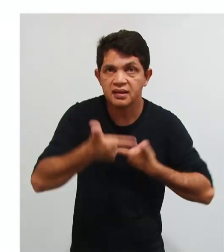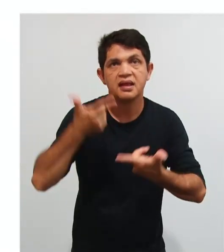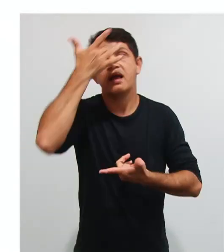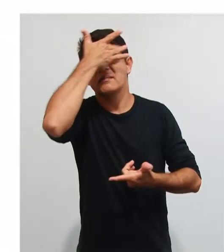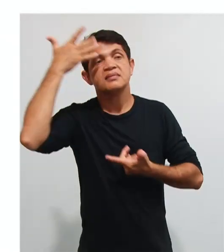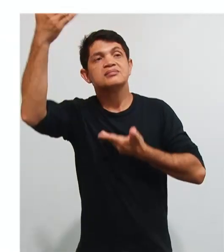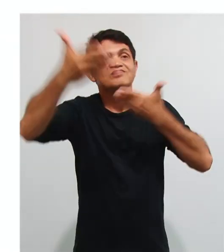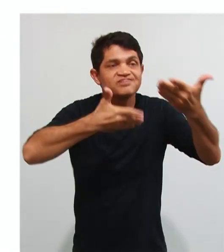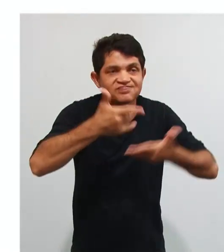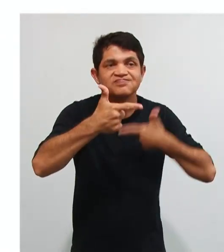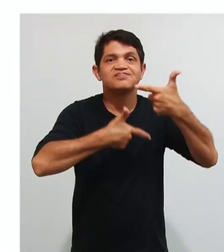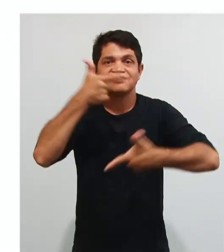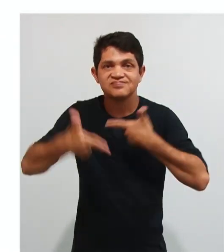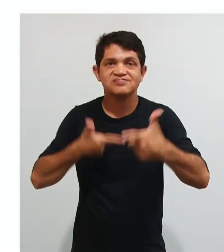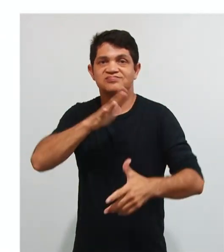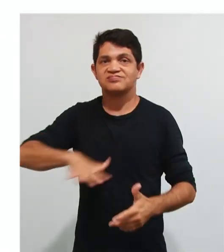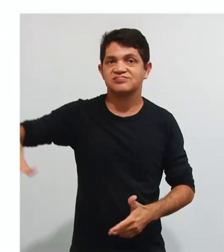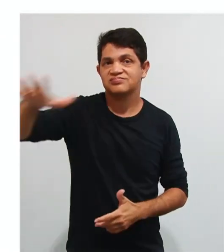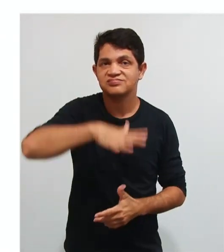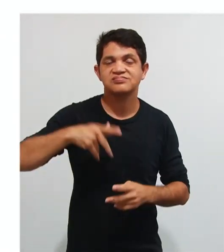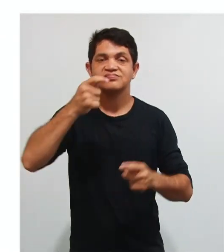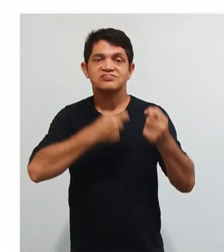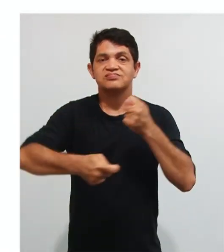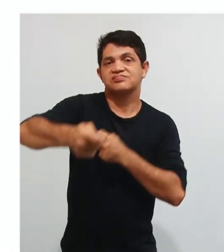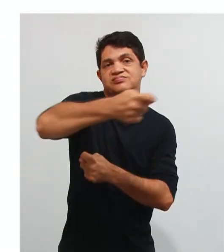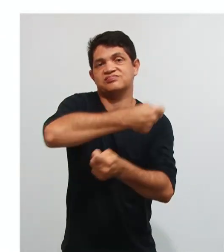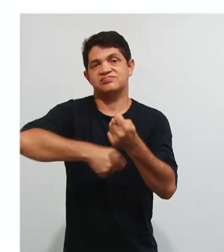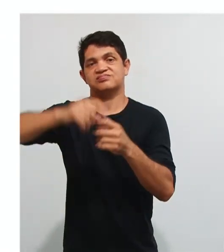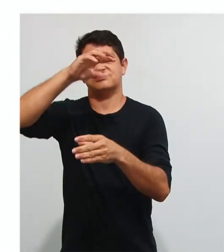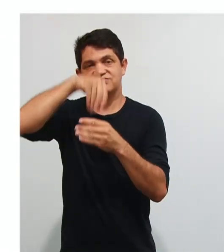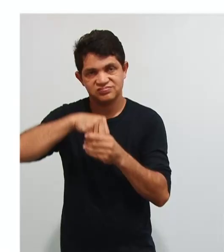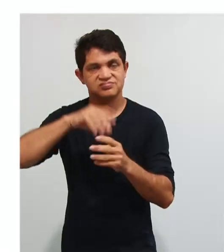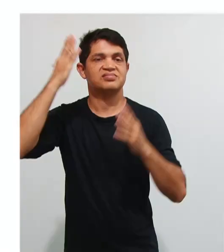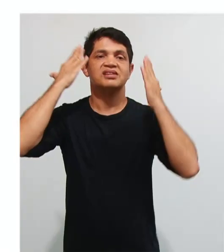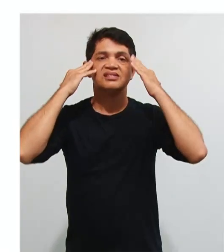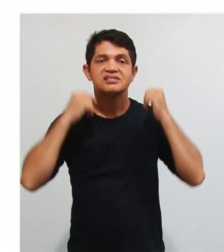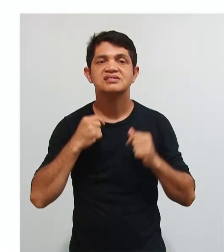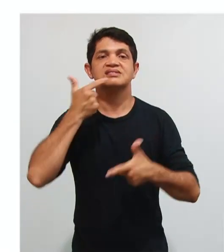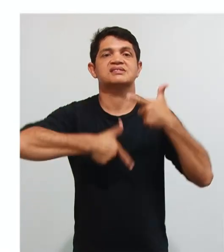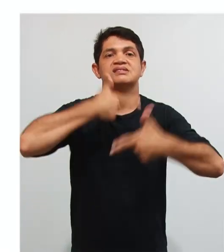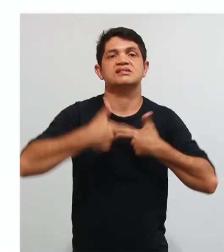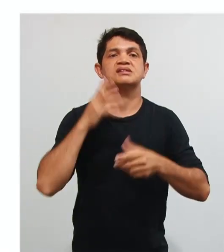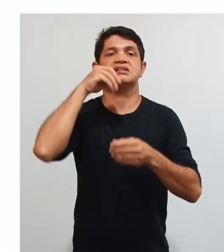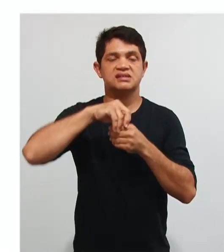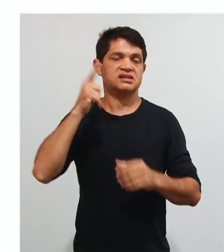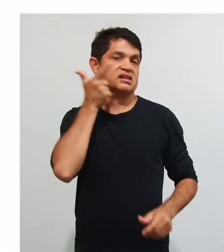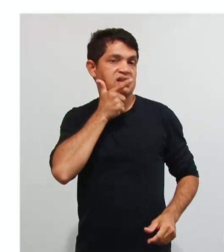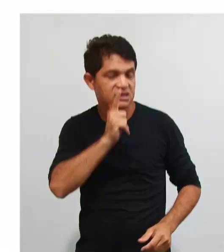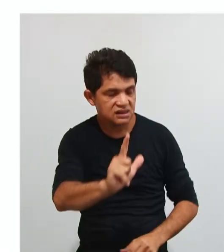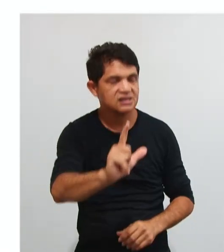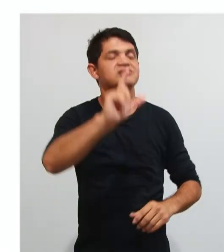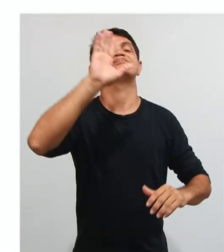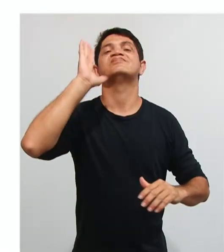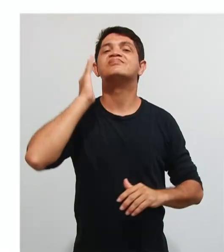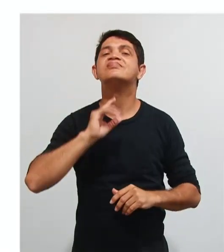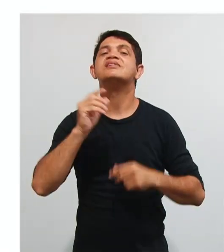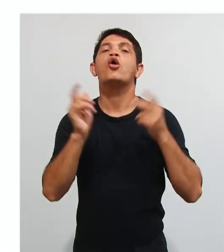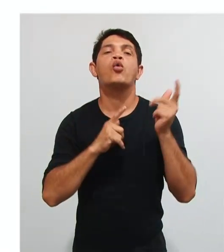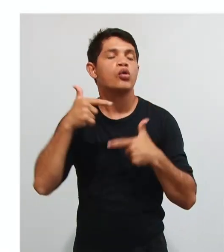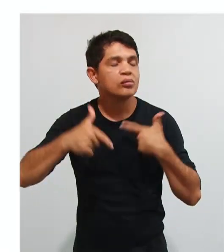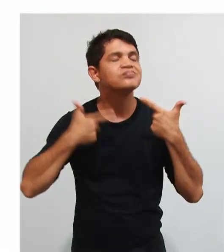com impulsionadores da economia? Será que, de fato, nós temos condições suficientes